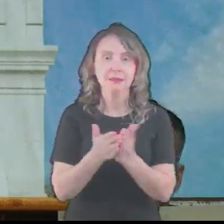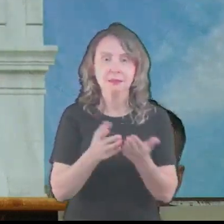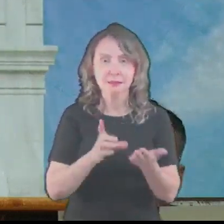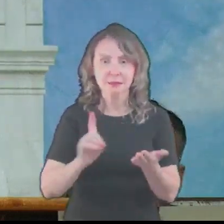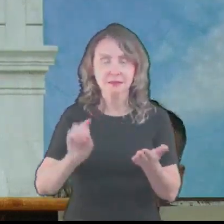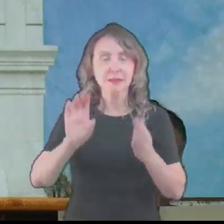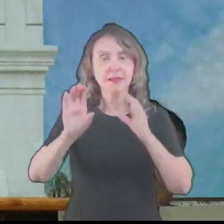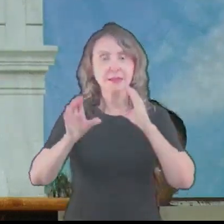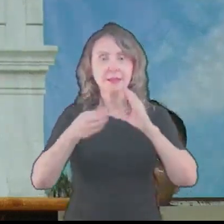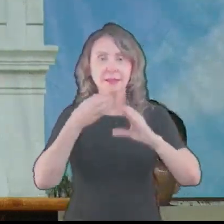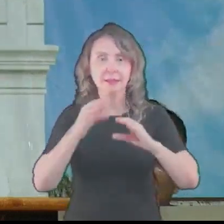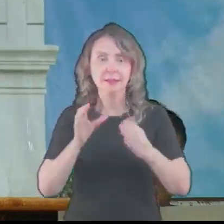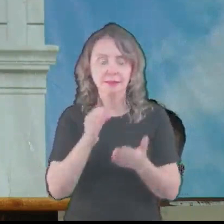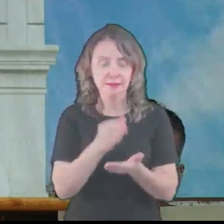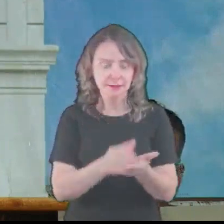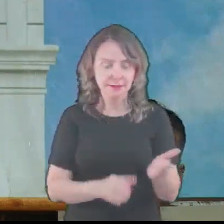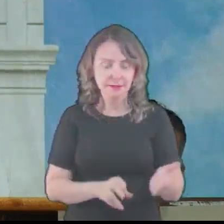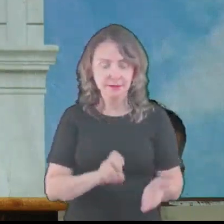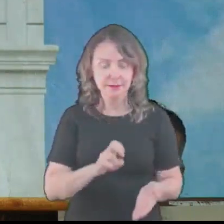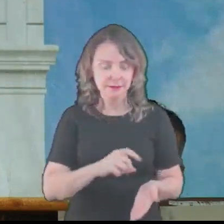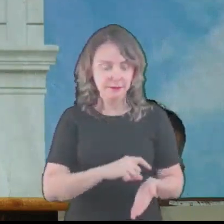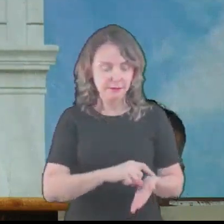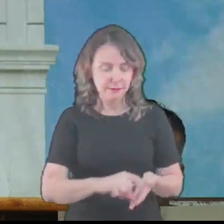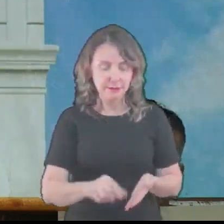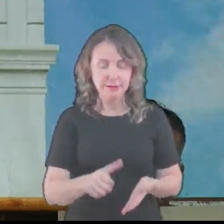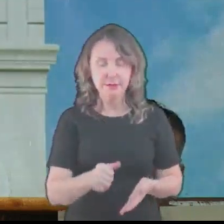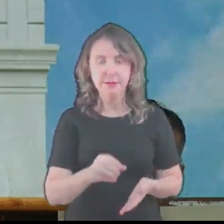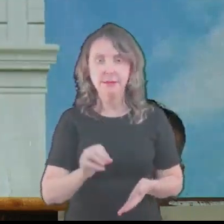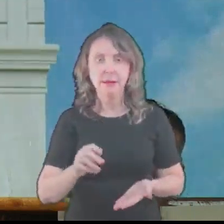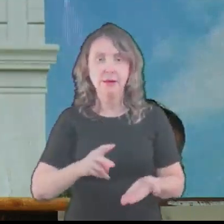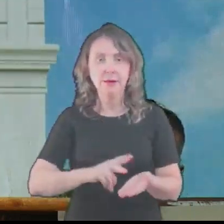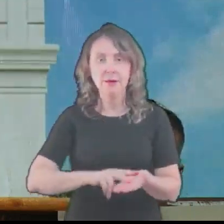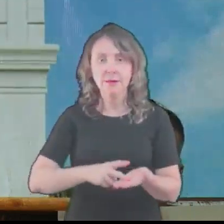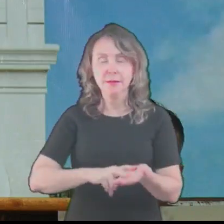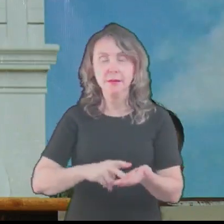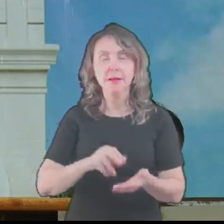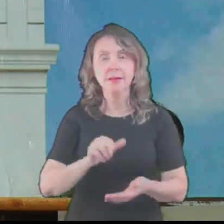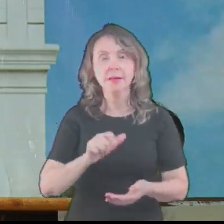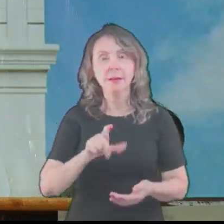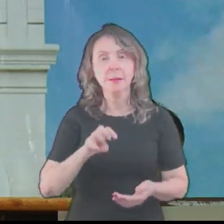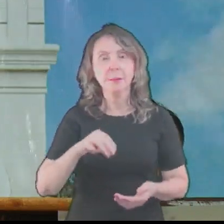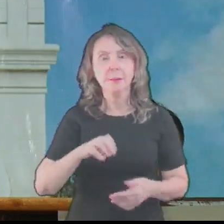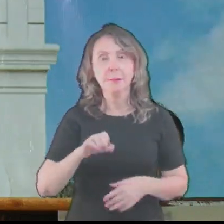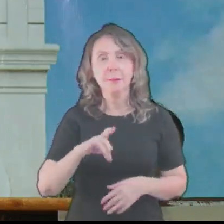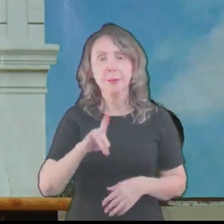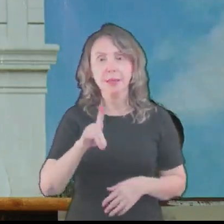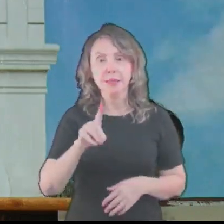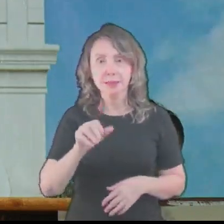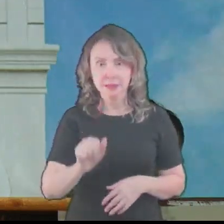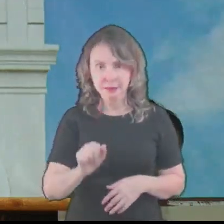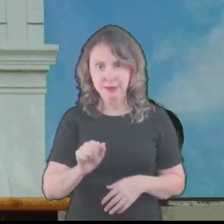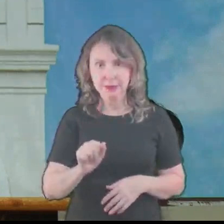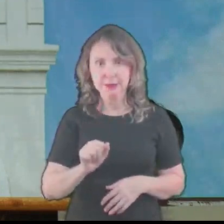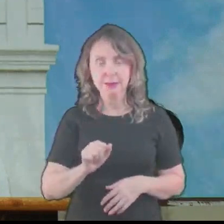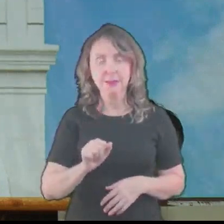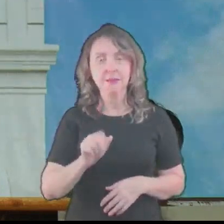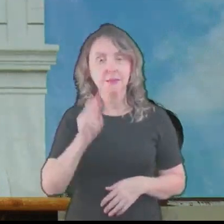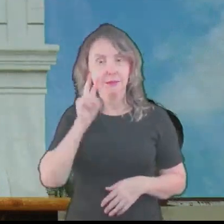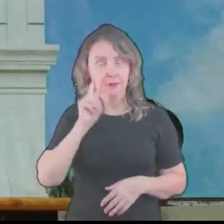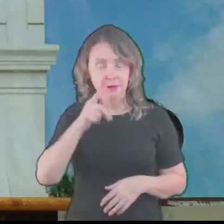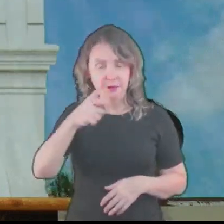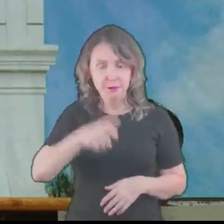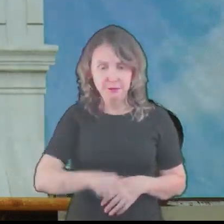10, na versão Almeida, Revista e Corrigida, ela vai dizer para o amado: meu amado